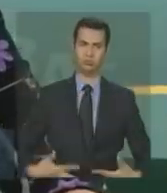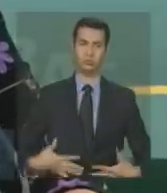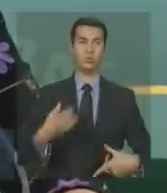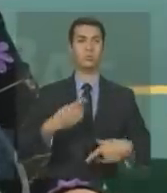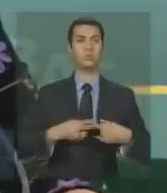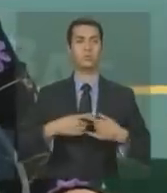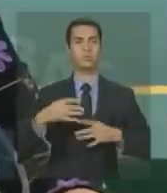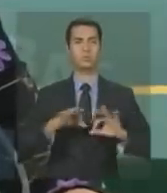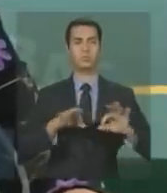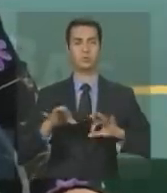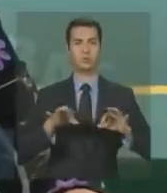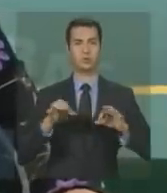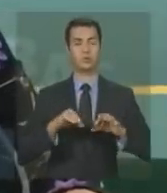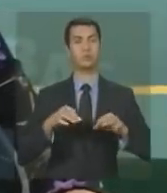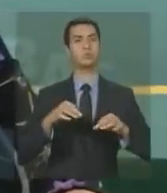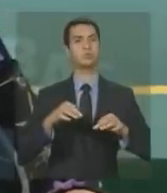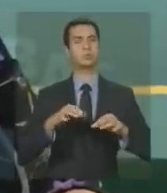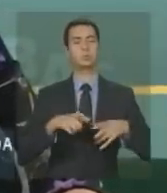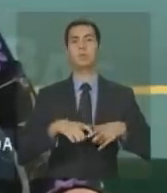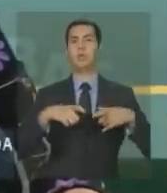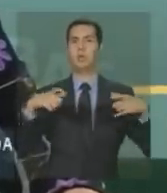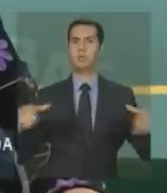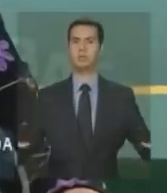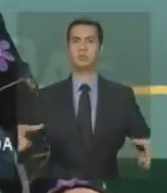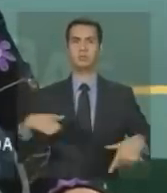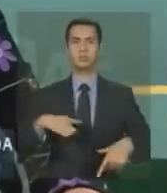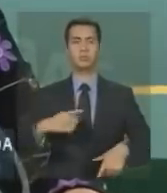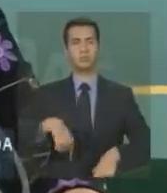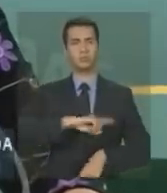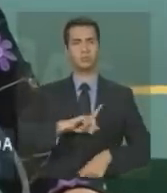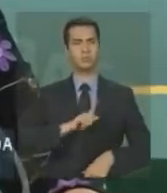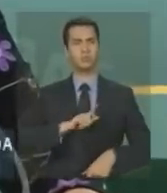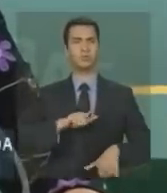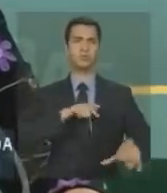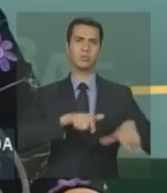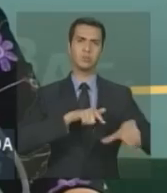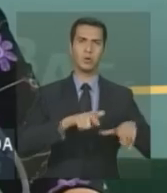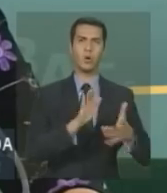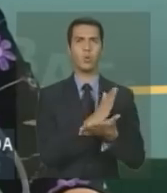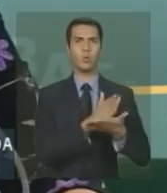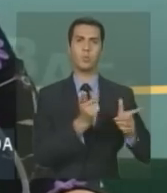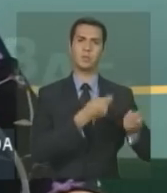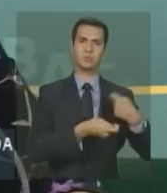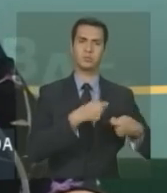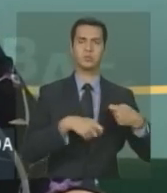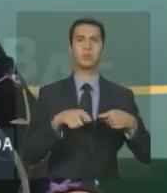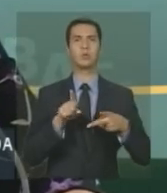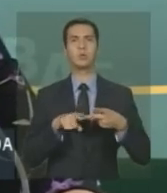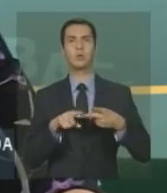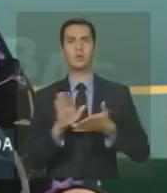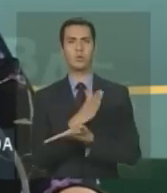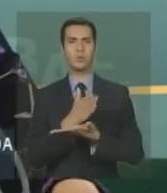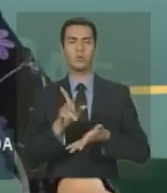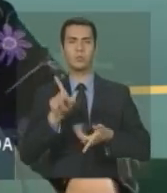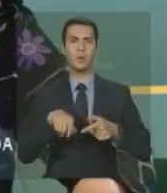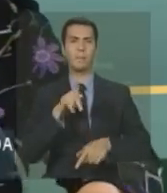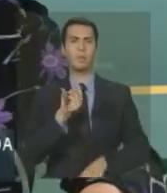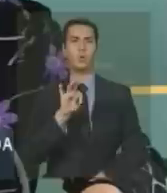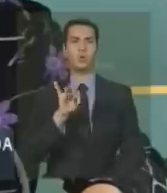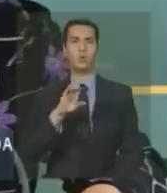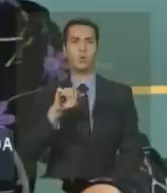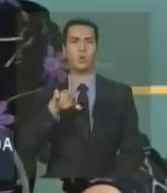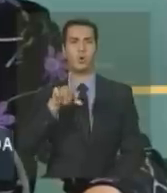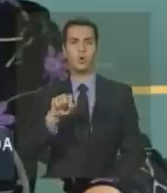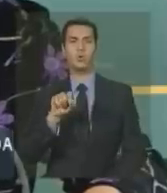muito longo então nós temos um conjunto de medidas algumas administrativas alterações de protocolos